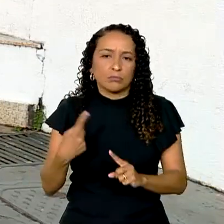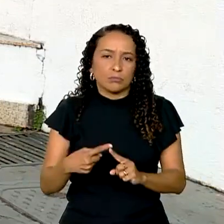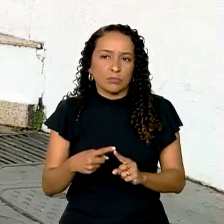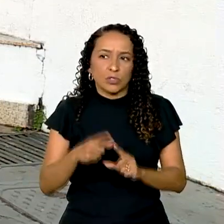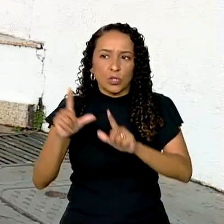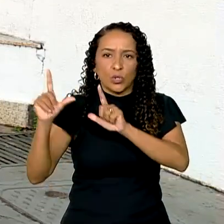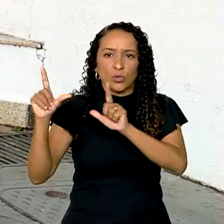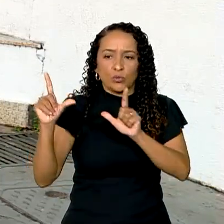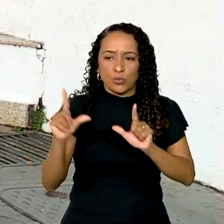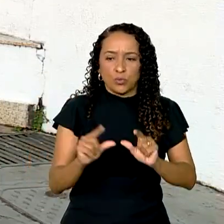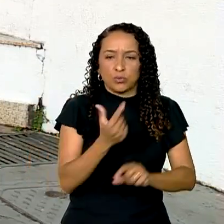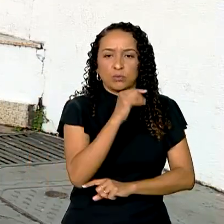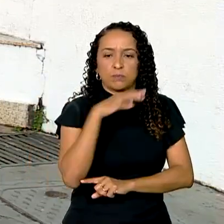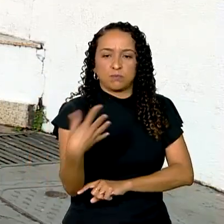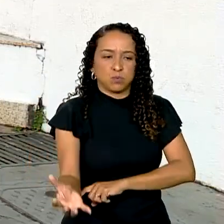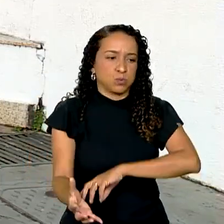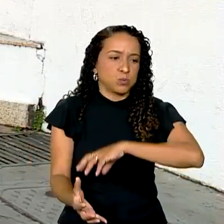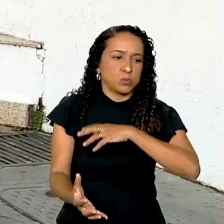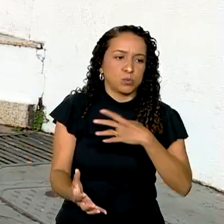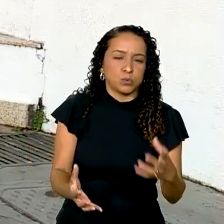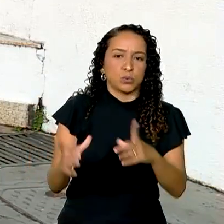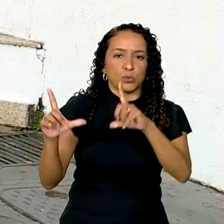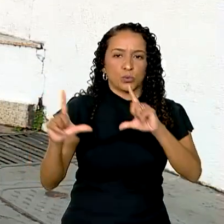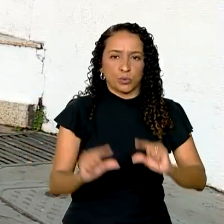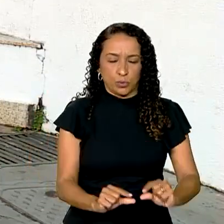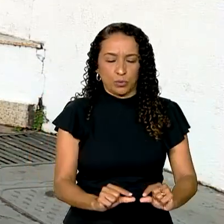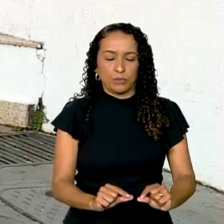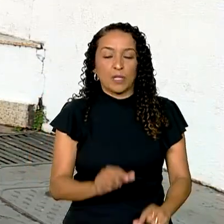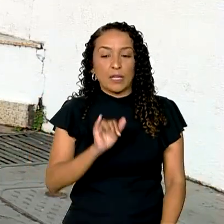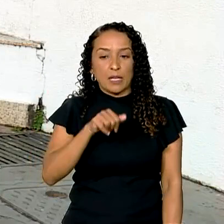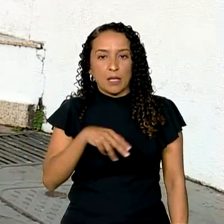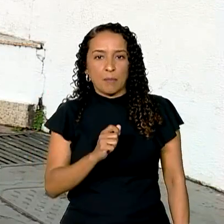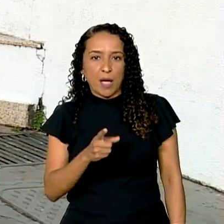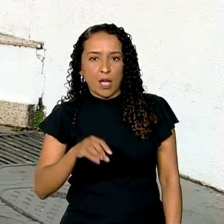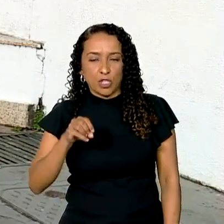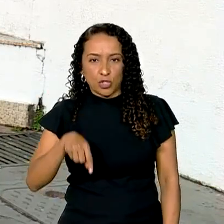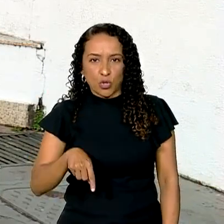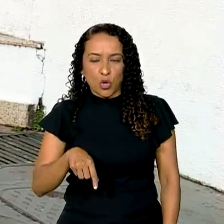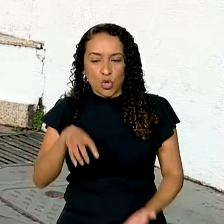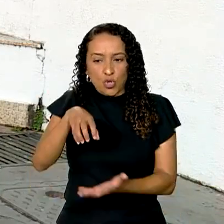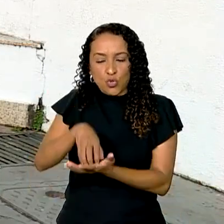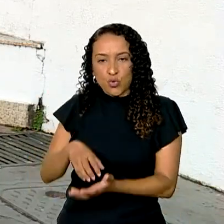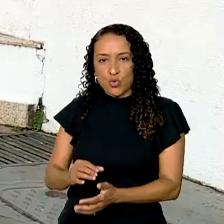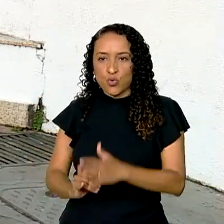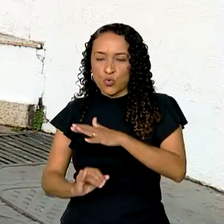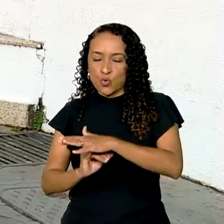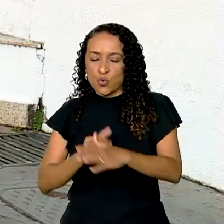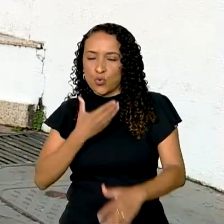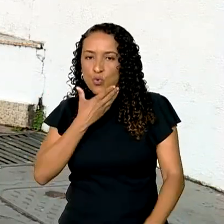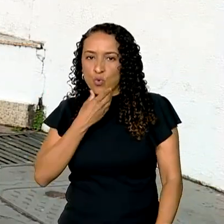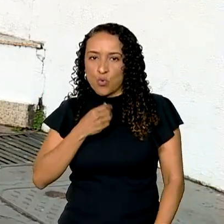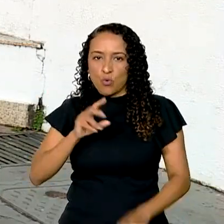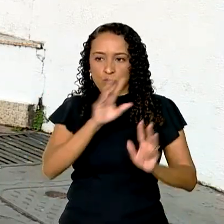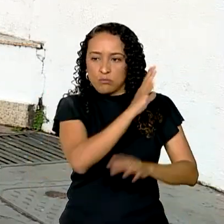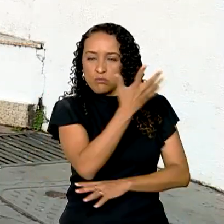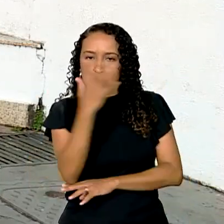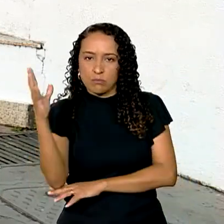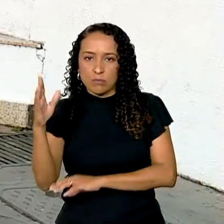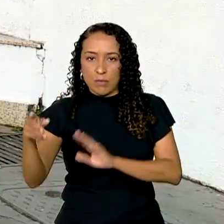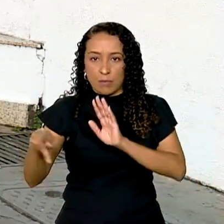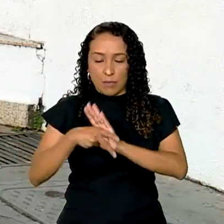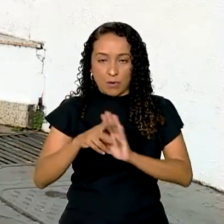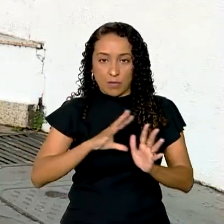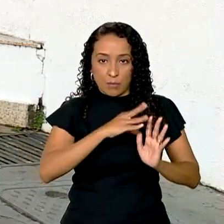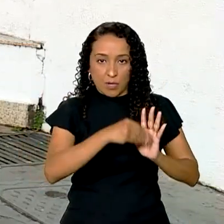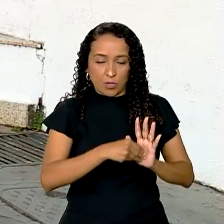do desmatamento. Dados do IMAZON, o Instituto do Homem e do Meio Ambiente na Amazônia, mostram